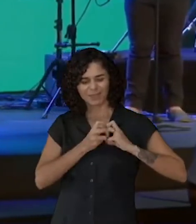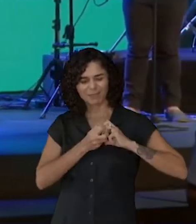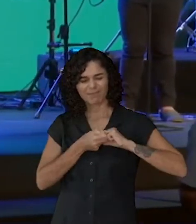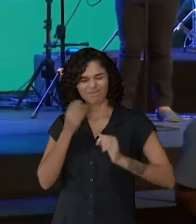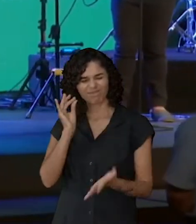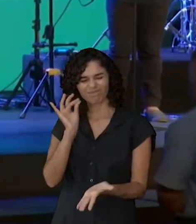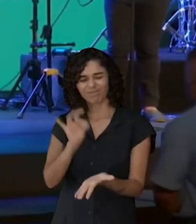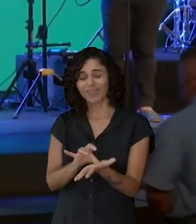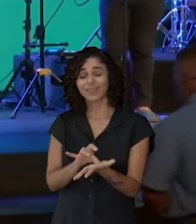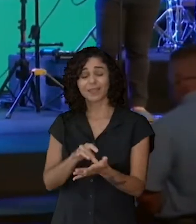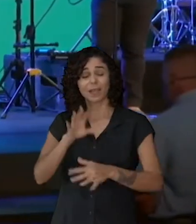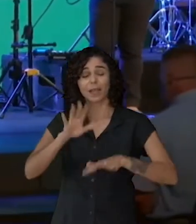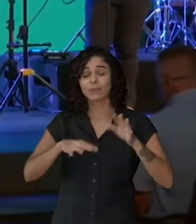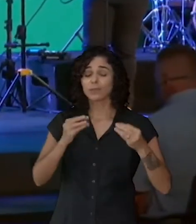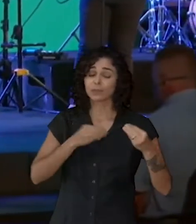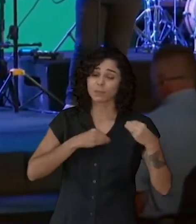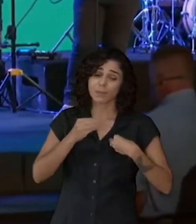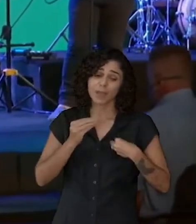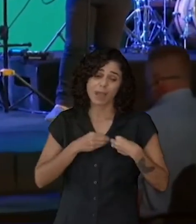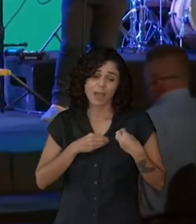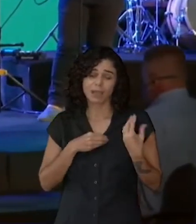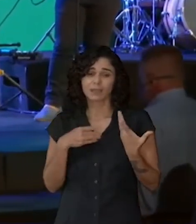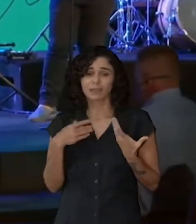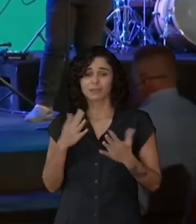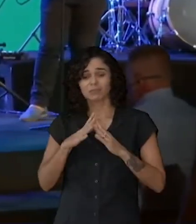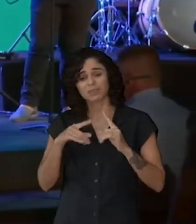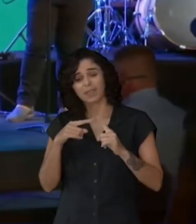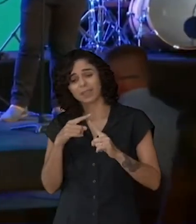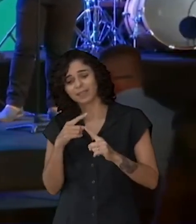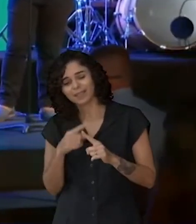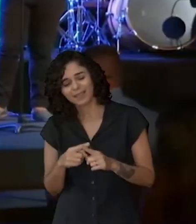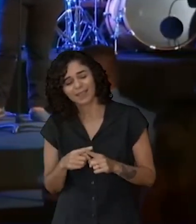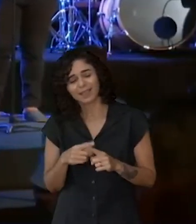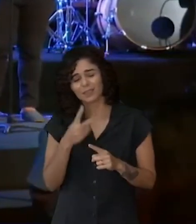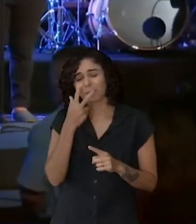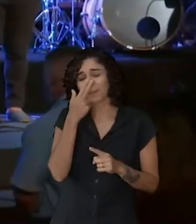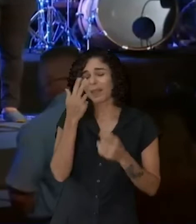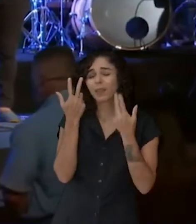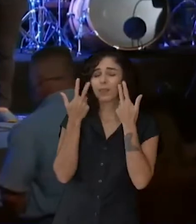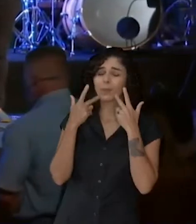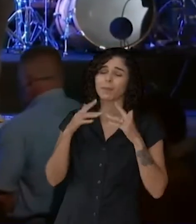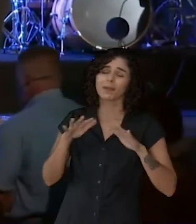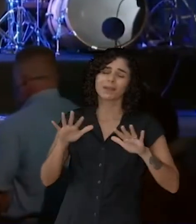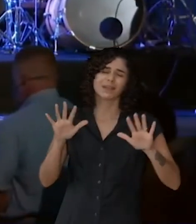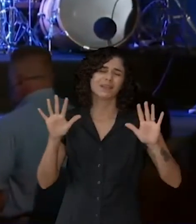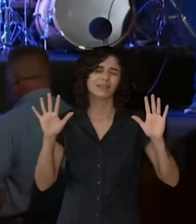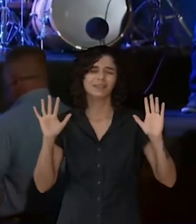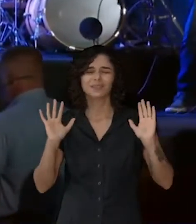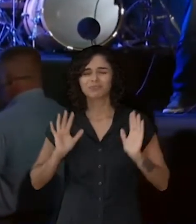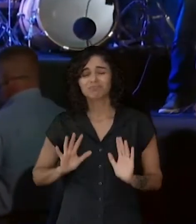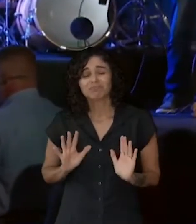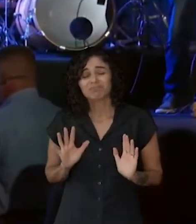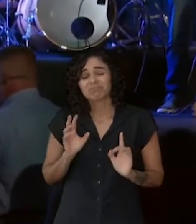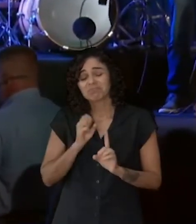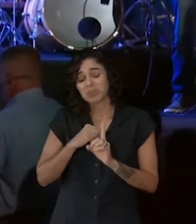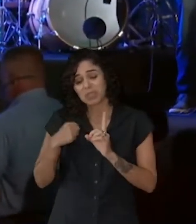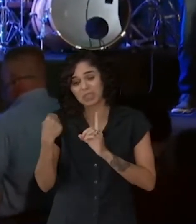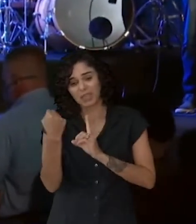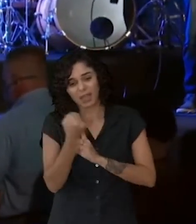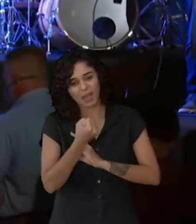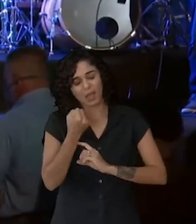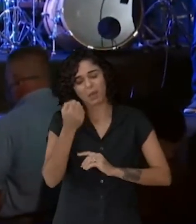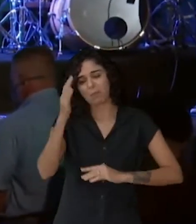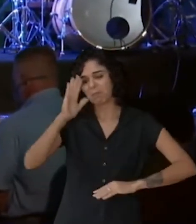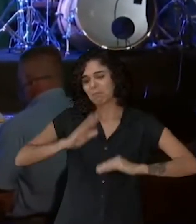Pode ser um pecado aceito na igreja, um pecado socialmente tolerável. Pode ser uma